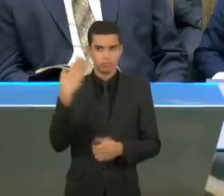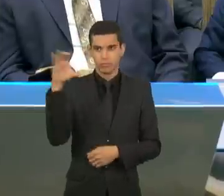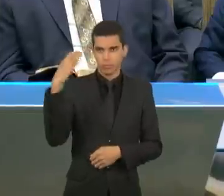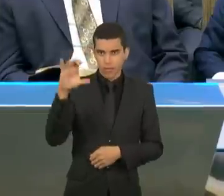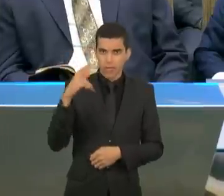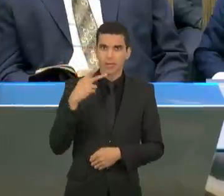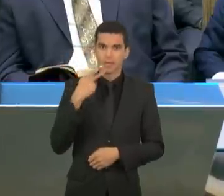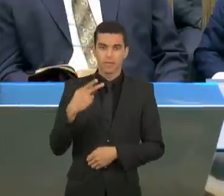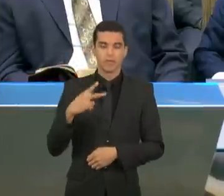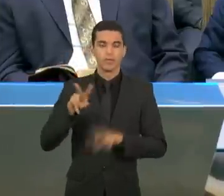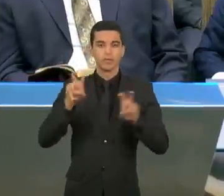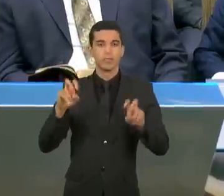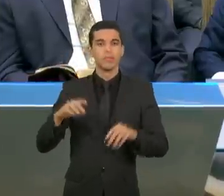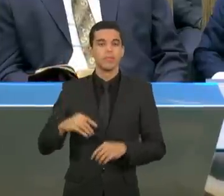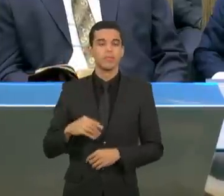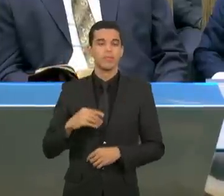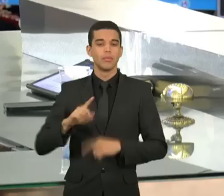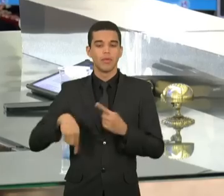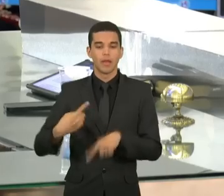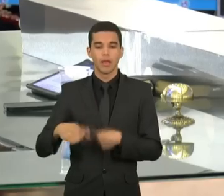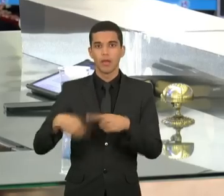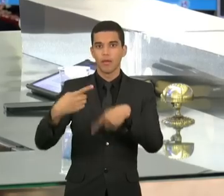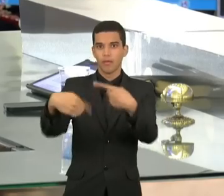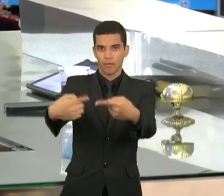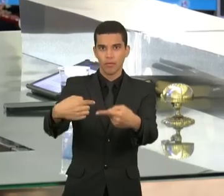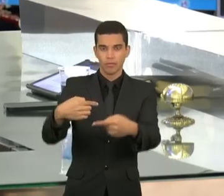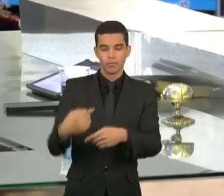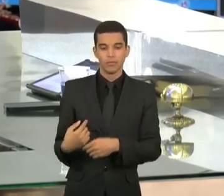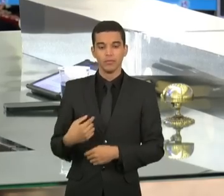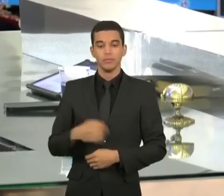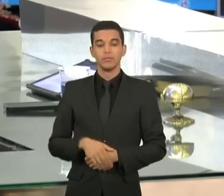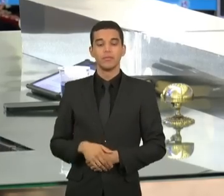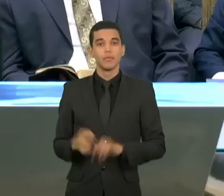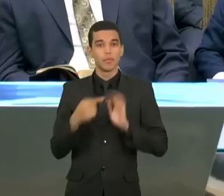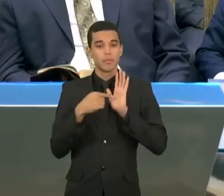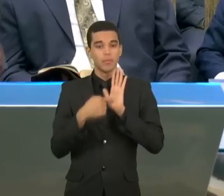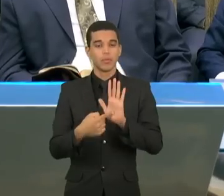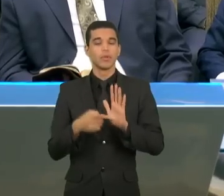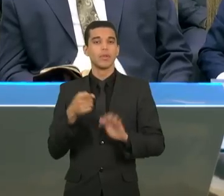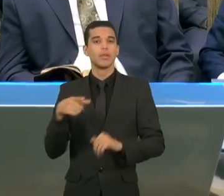dizem, teve adaptabilidade. É uma palavra que eles gostam.